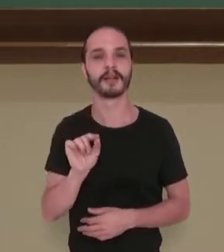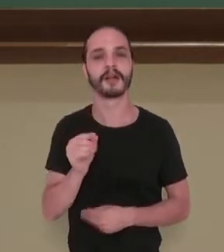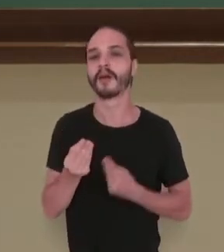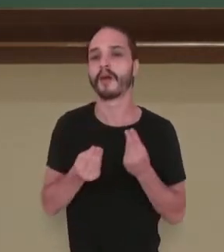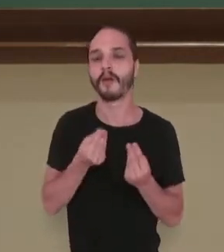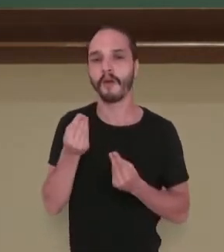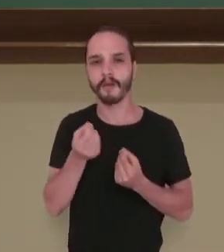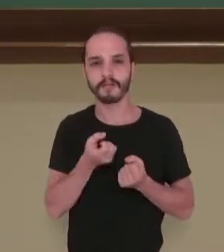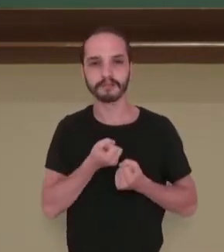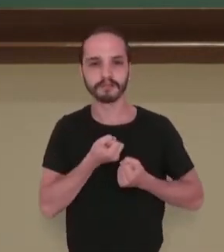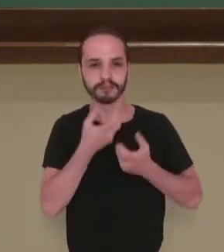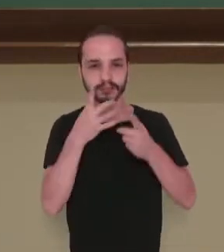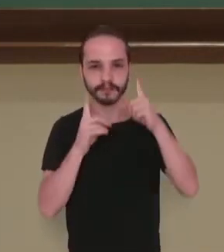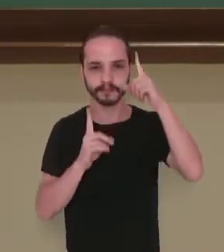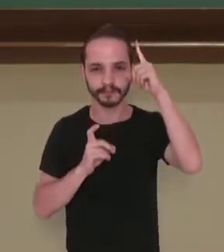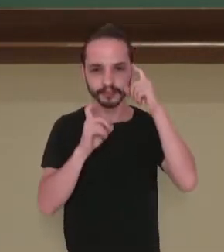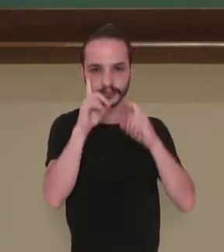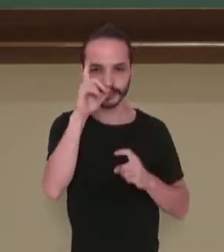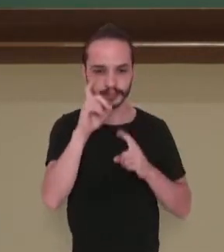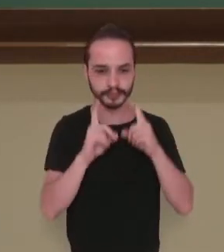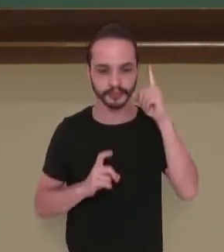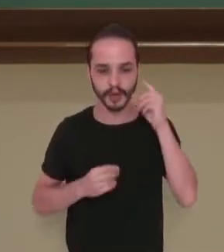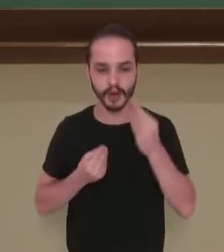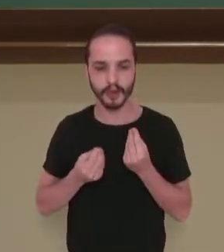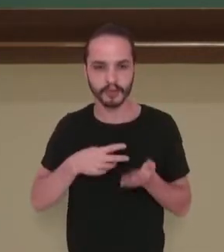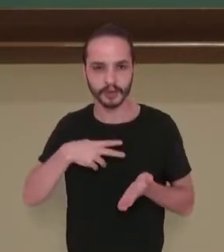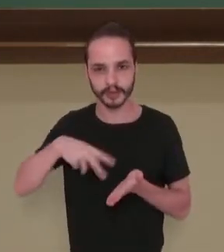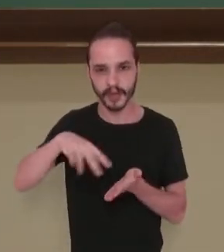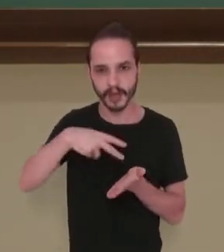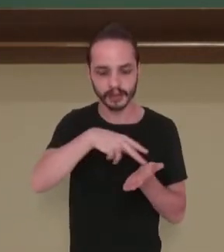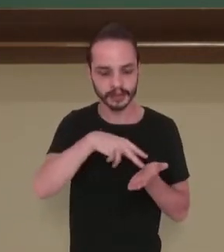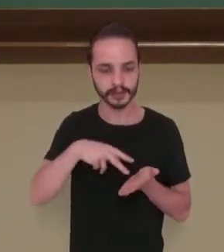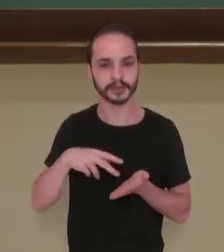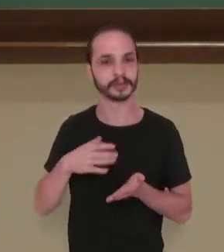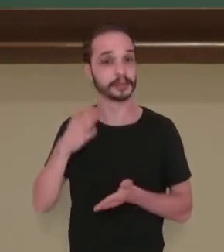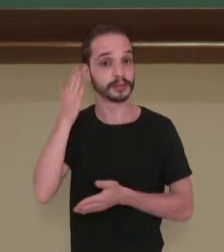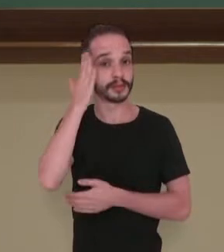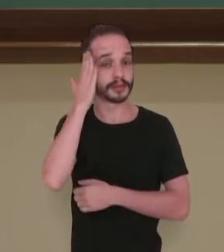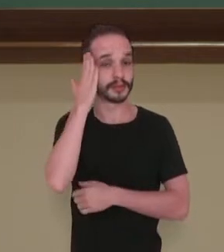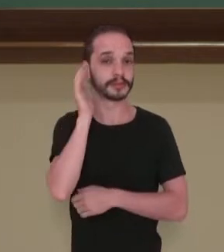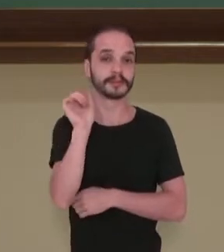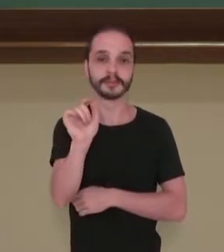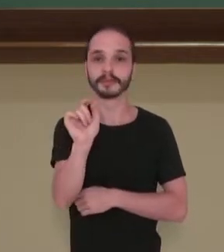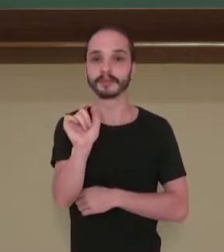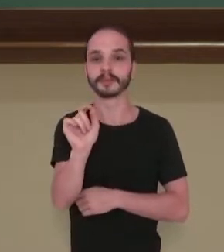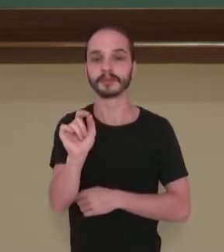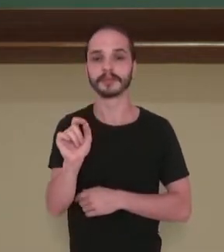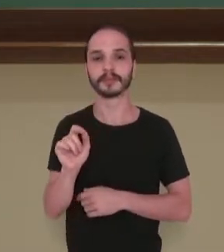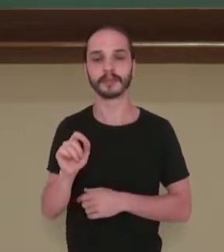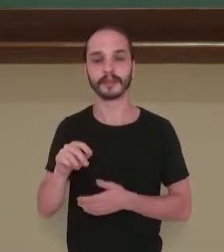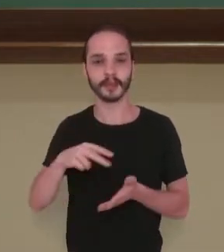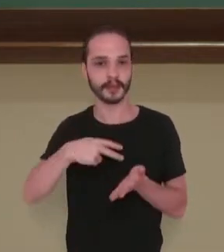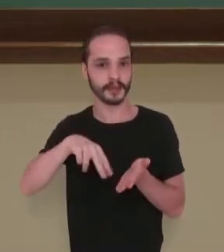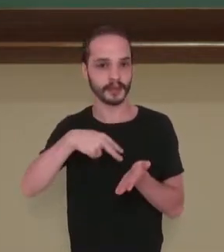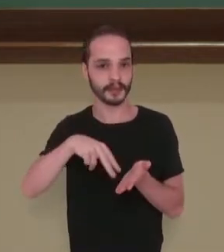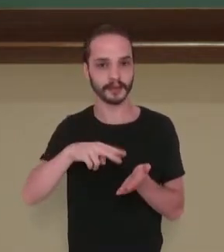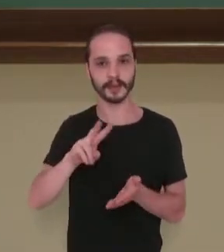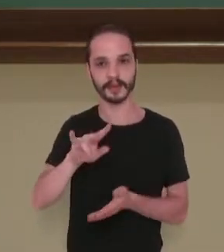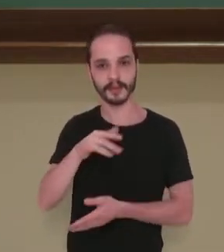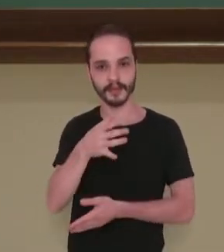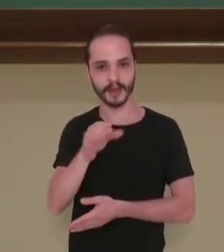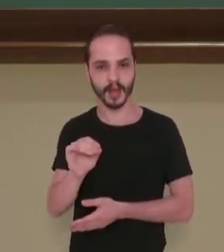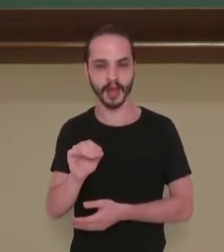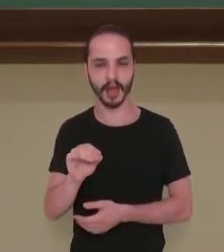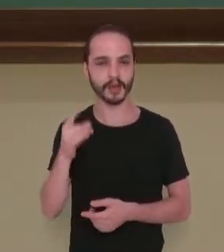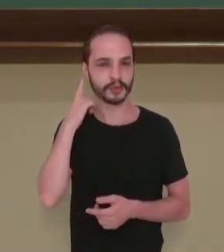expressar corporalmente, né, numa dança? A gente sabe que a dança de vilão é um som